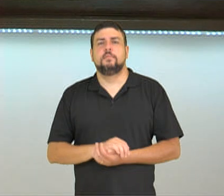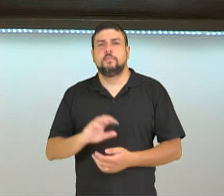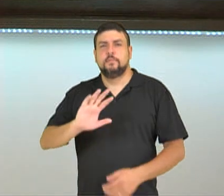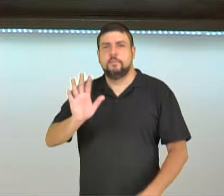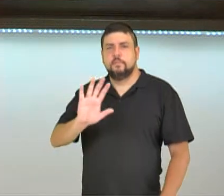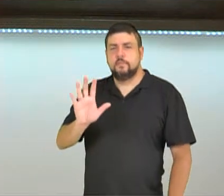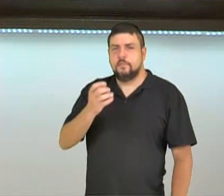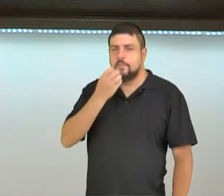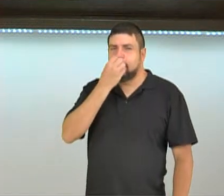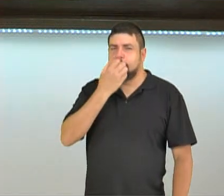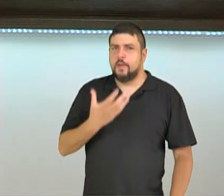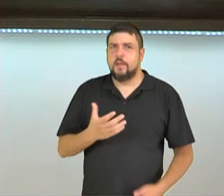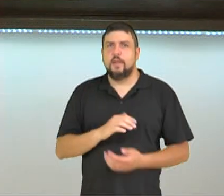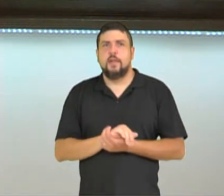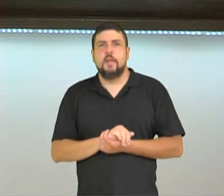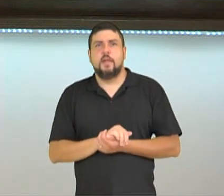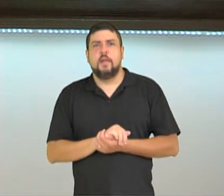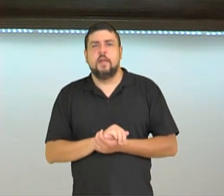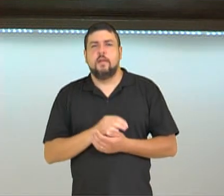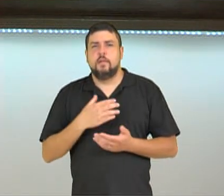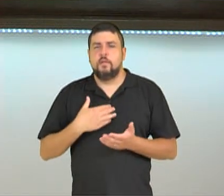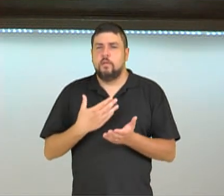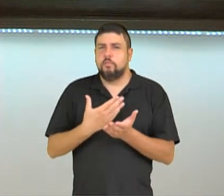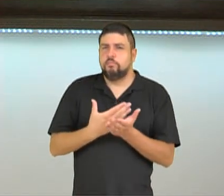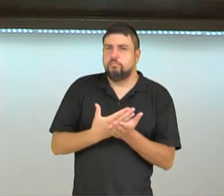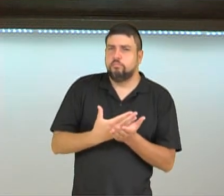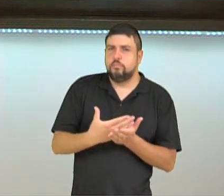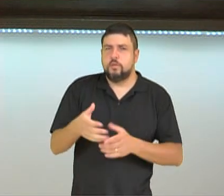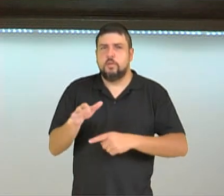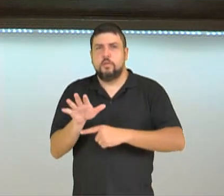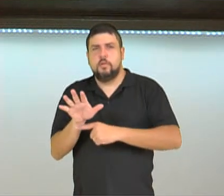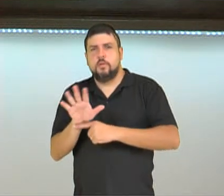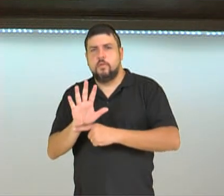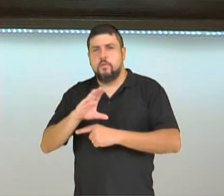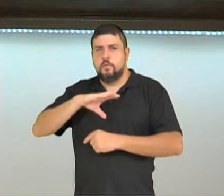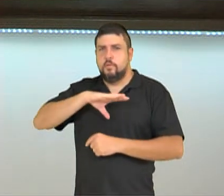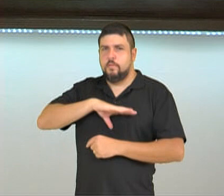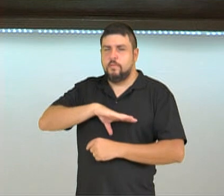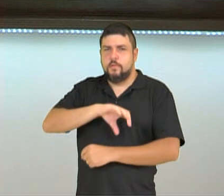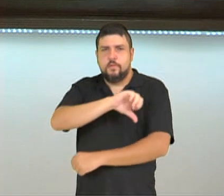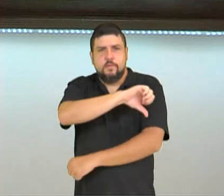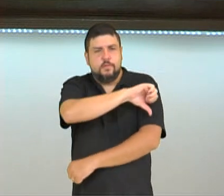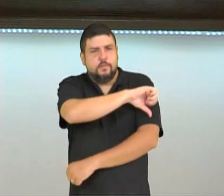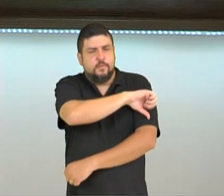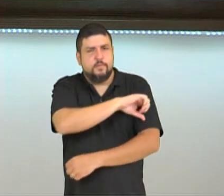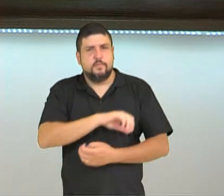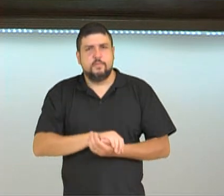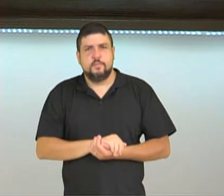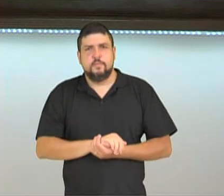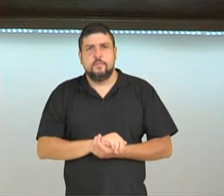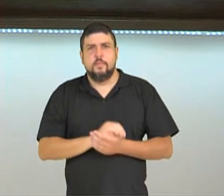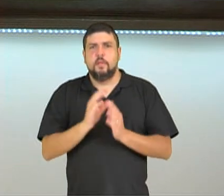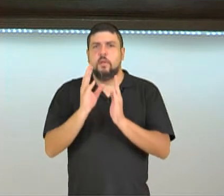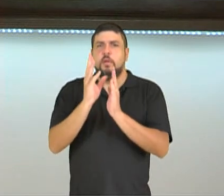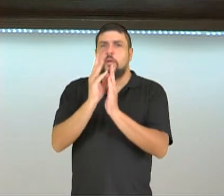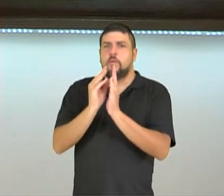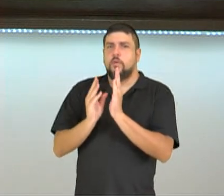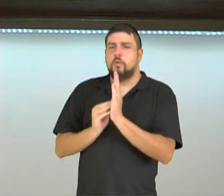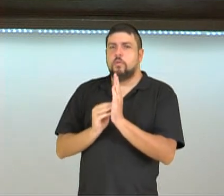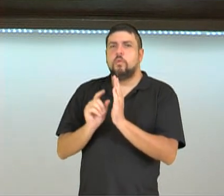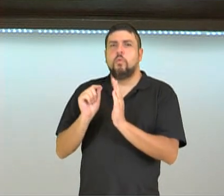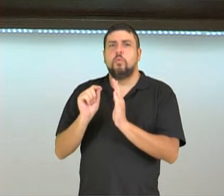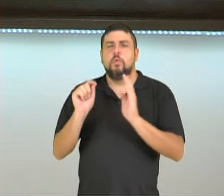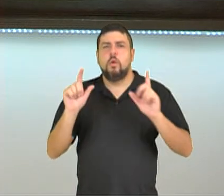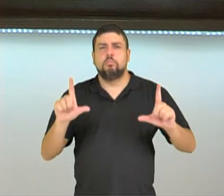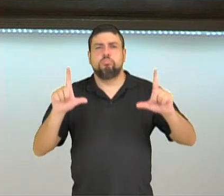Fala galera, beleza? Estamos começando o nosso vídeo de língua portuguesa do 9º ano. O nosso conteúdo é cartaz